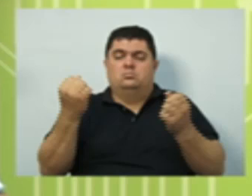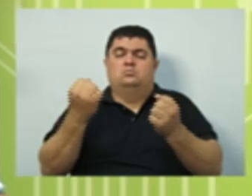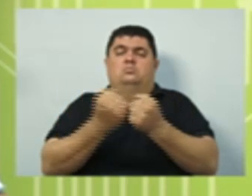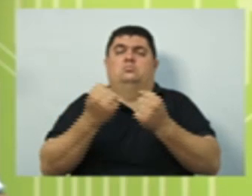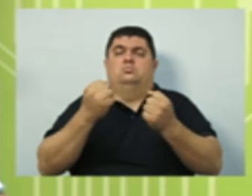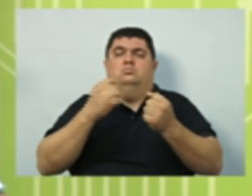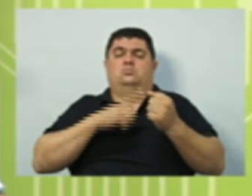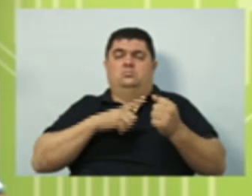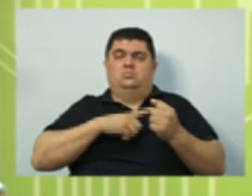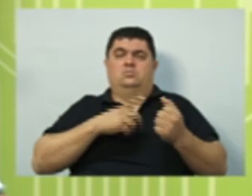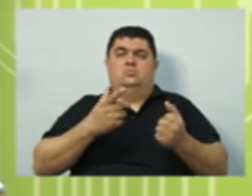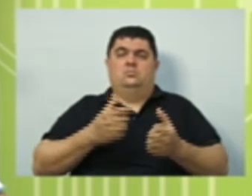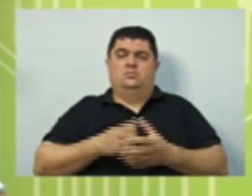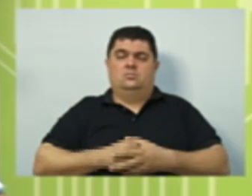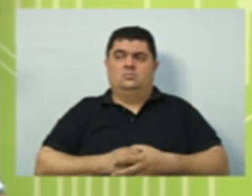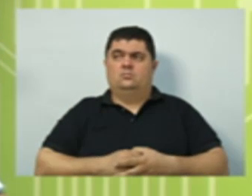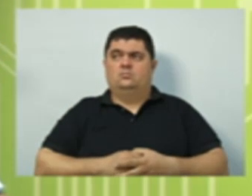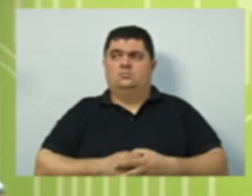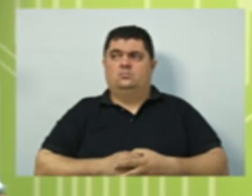temos.